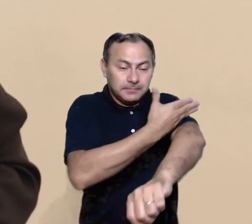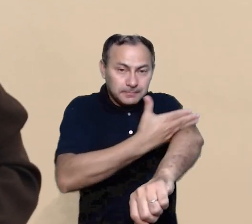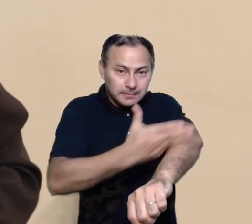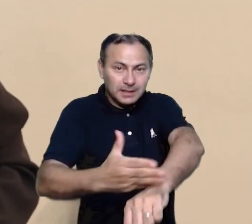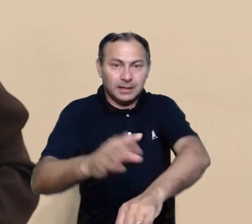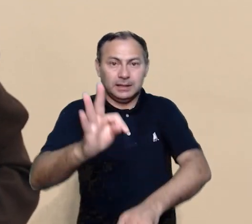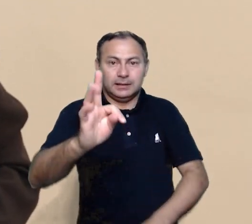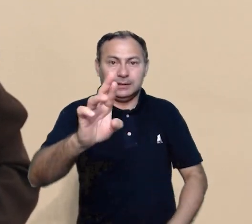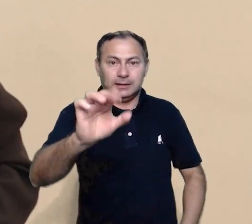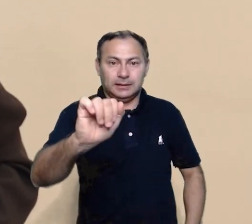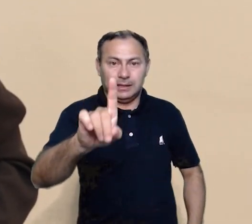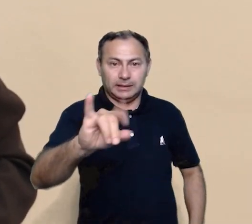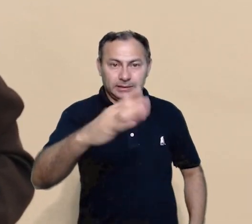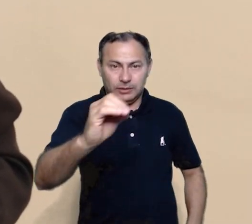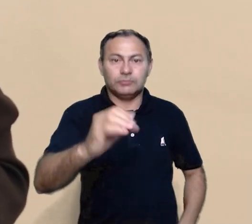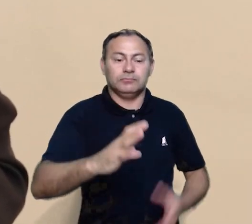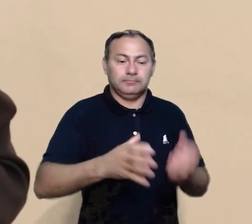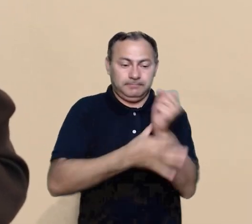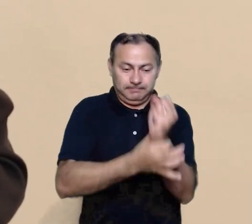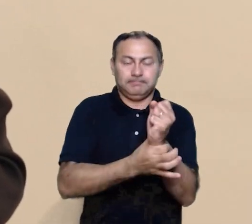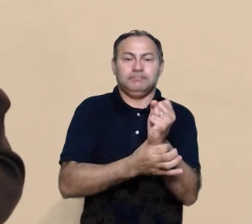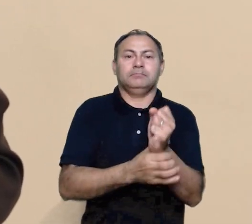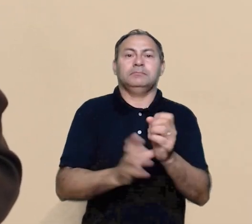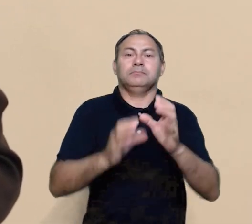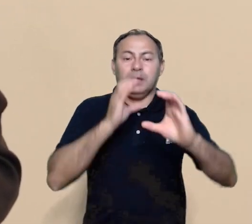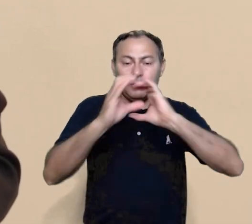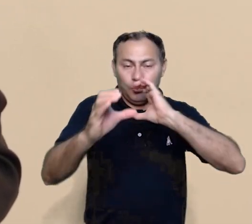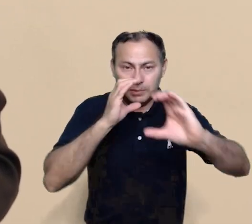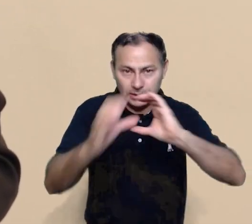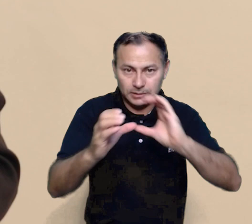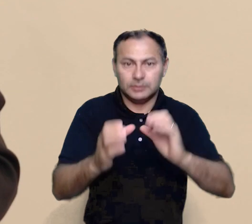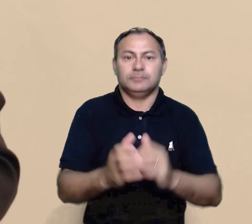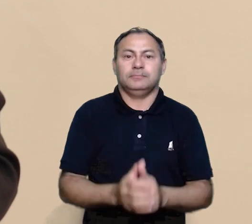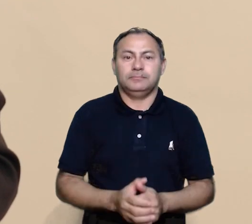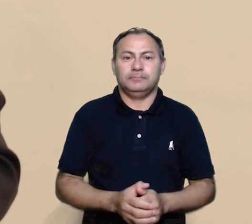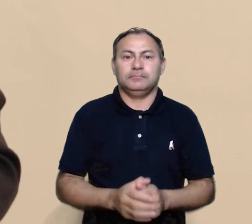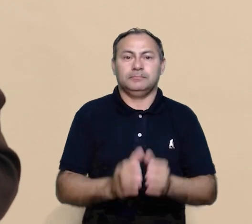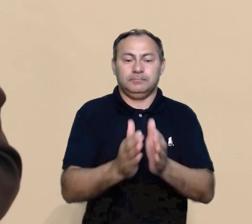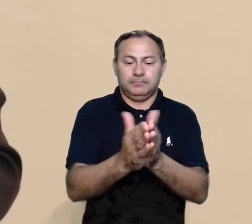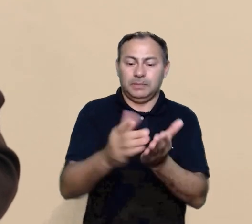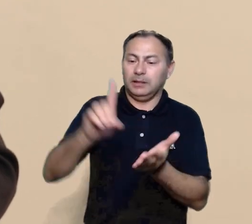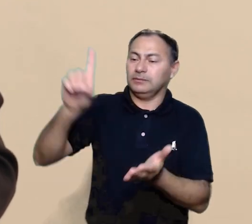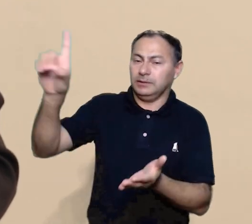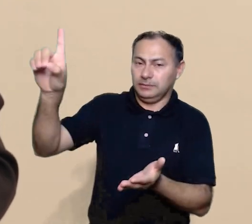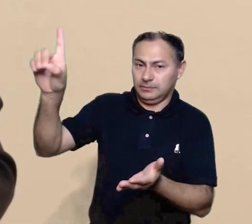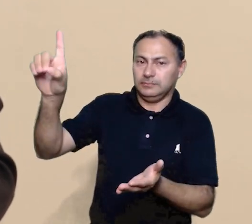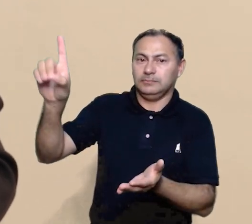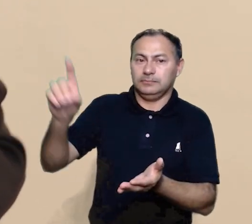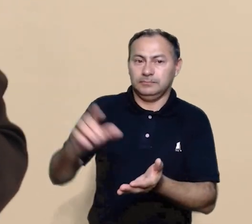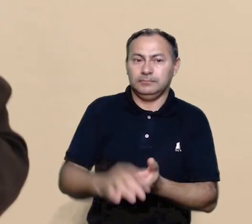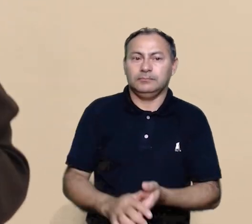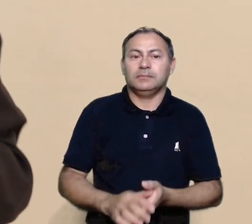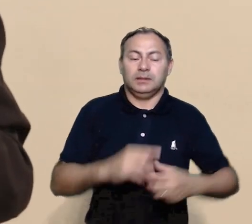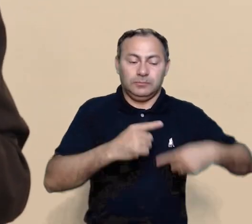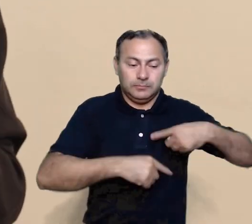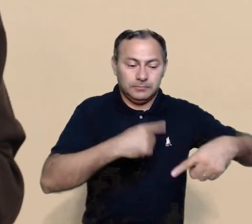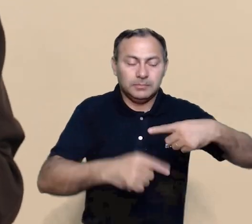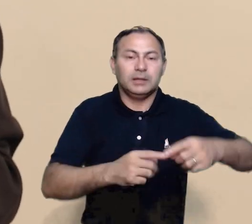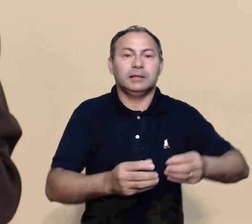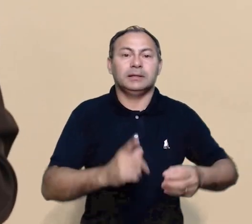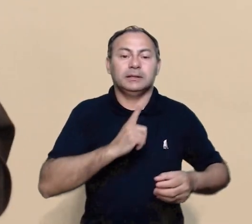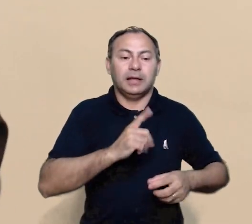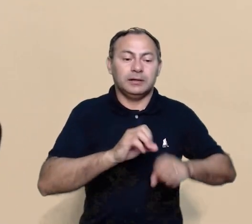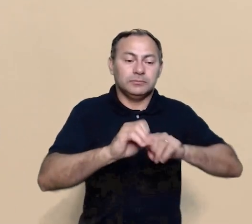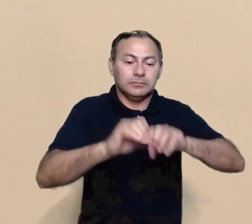que a tradição Garanta a comunicação da palavra de Deus que uma